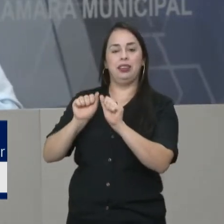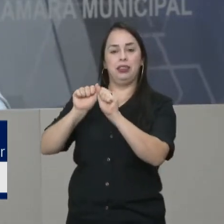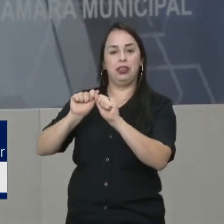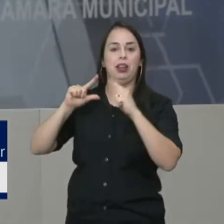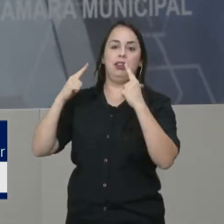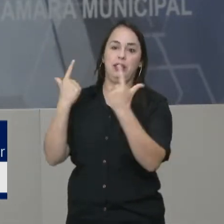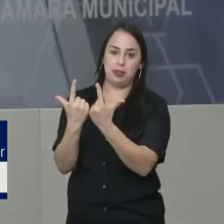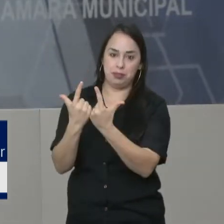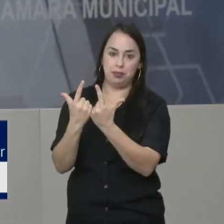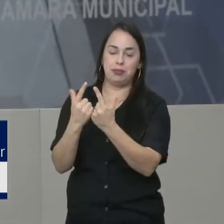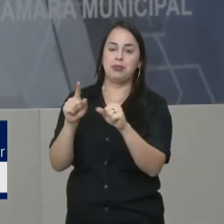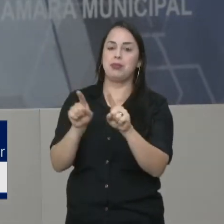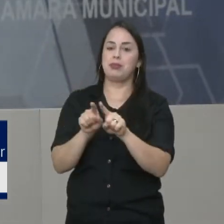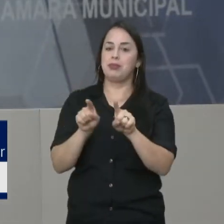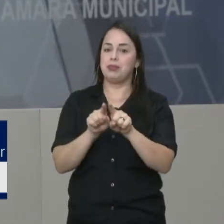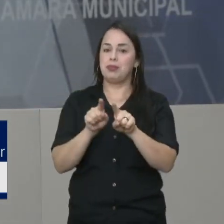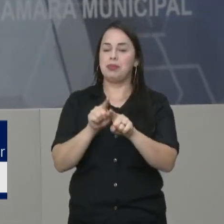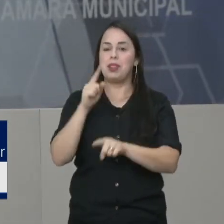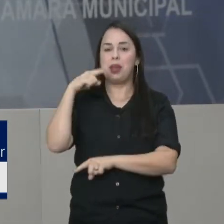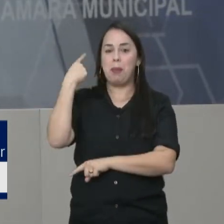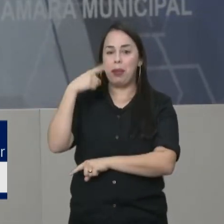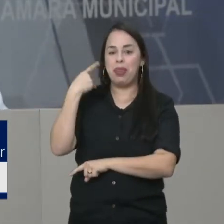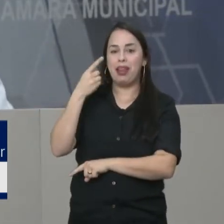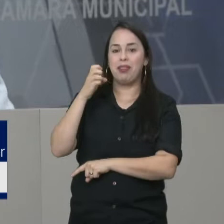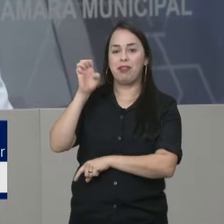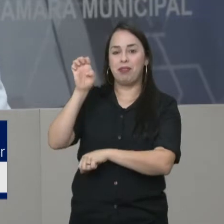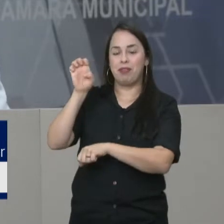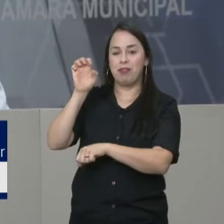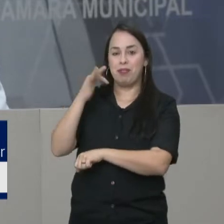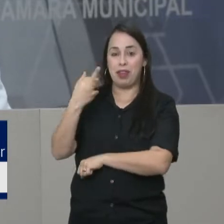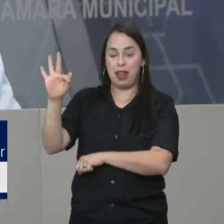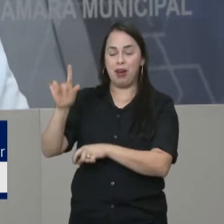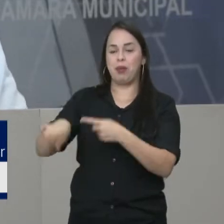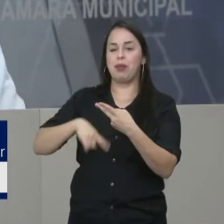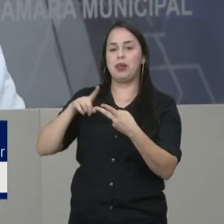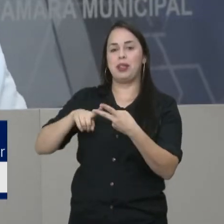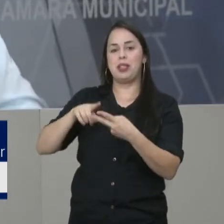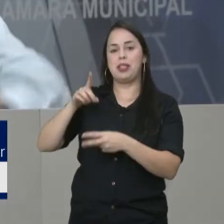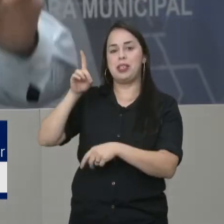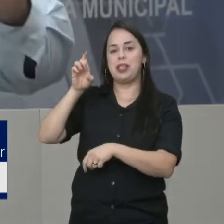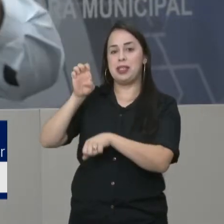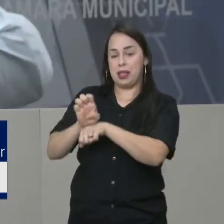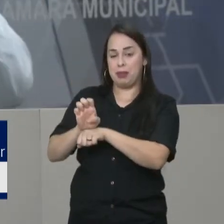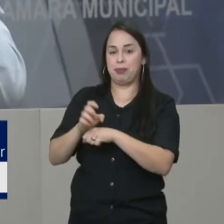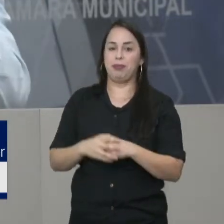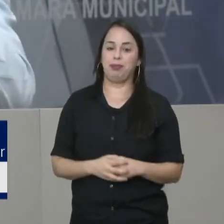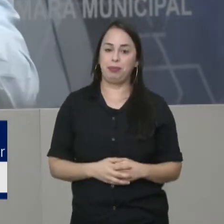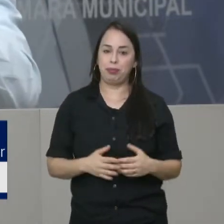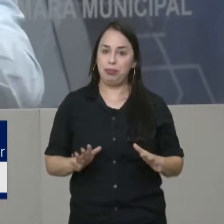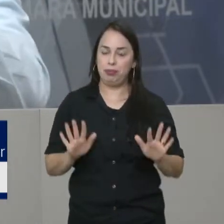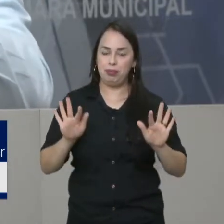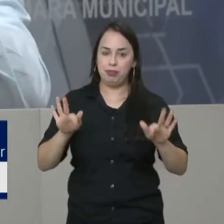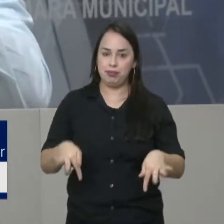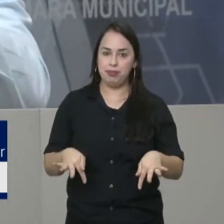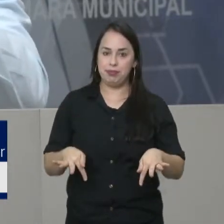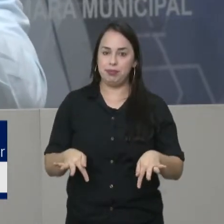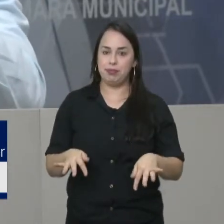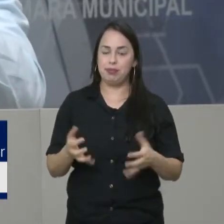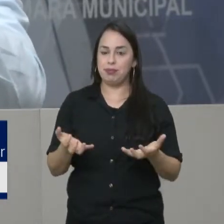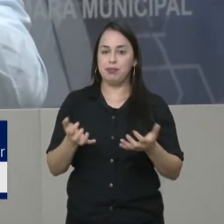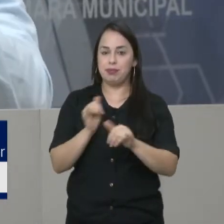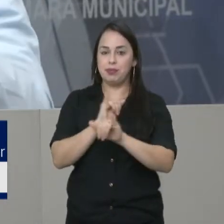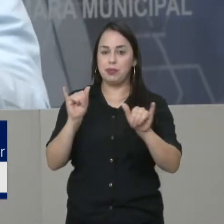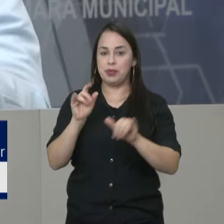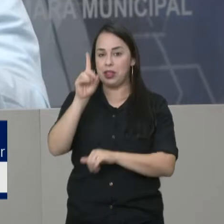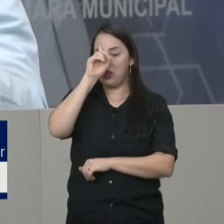Federal, eleitos deputados federais e estaduais pela nossa comunidade. Finalizando, eu quero dizer o seguinte, no